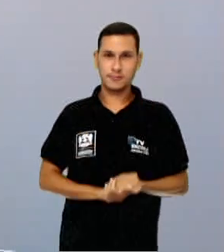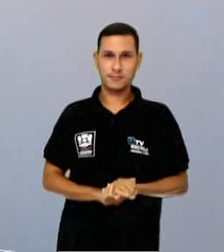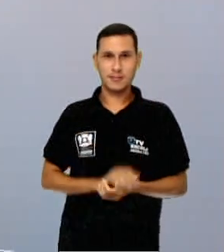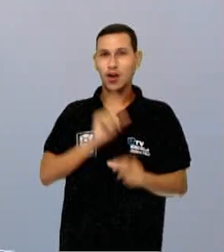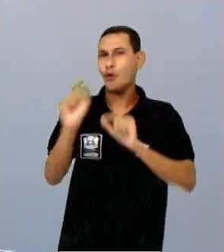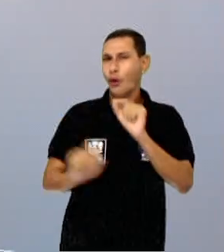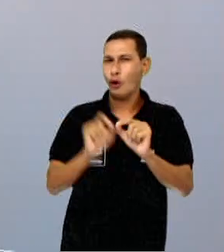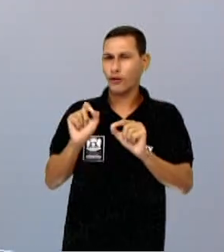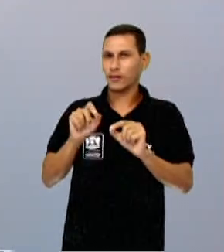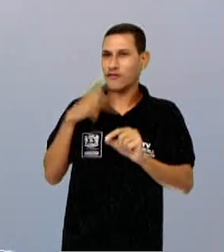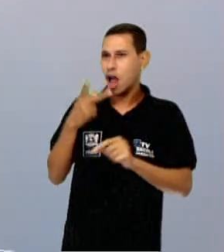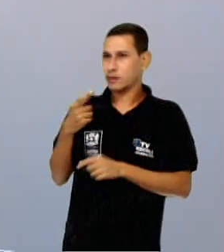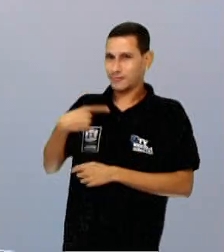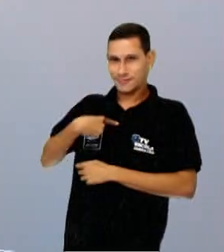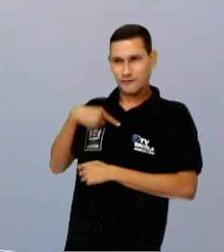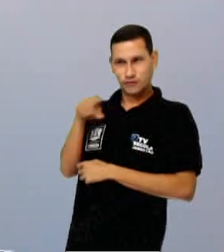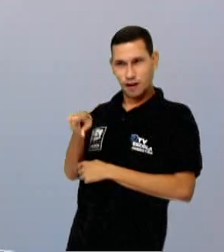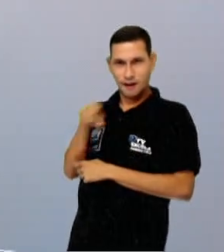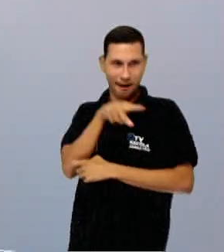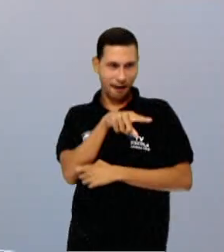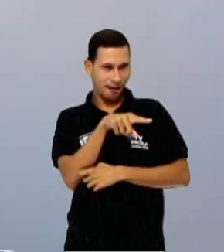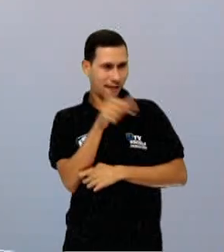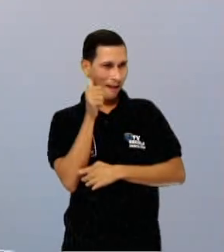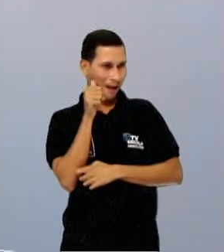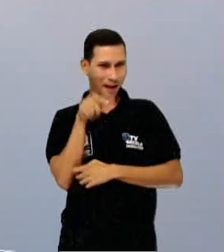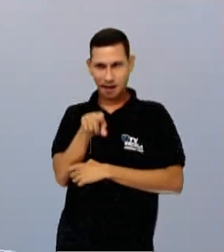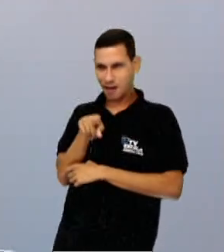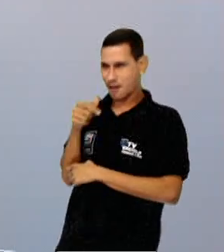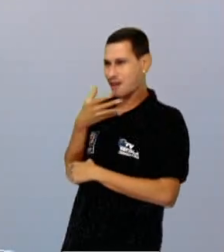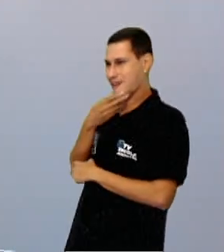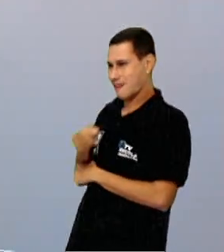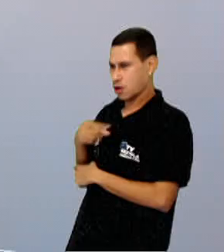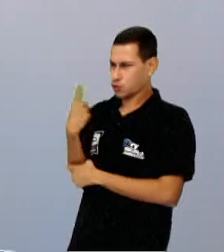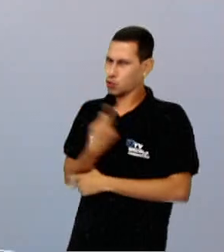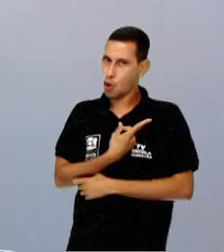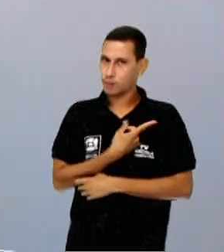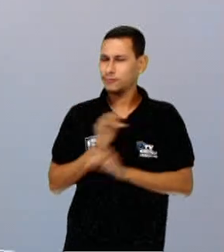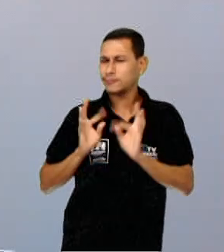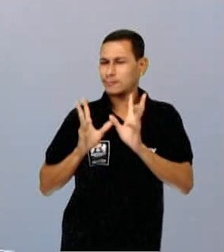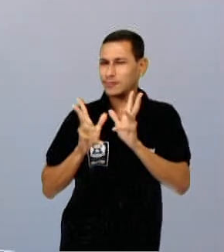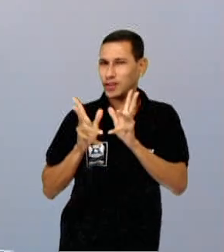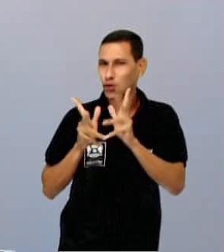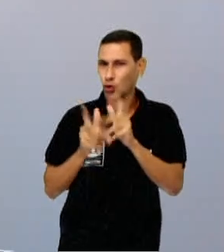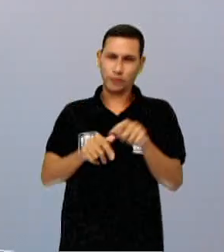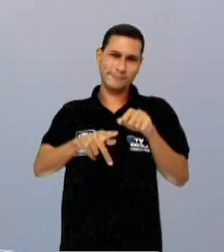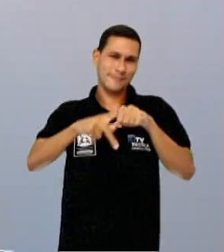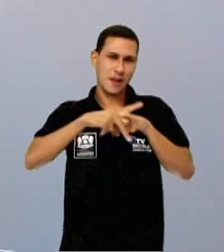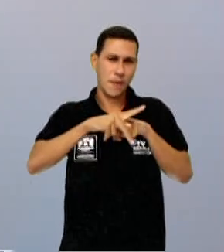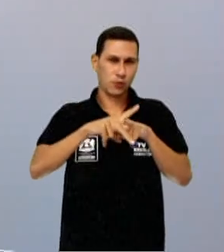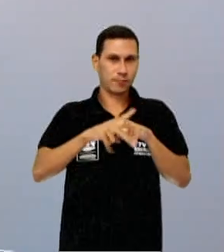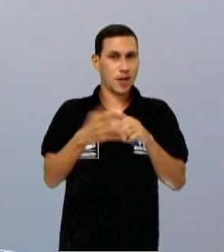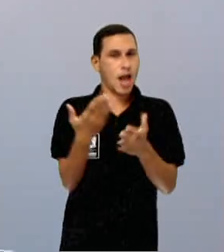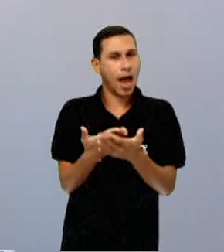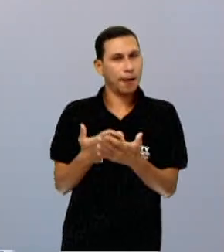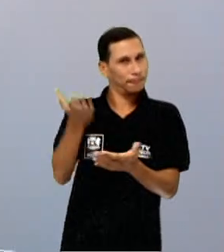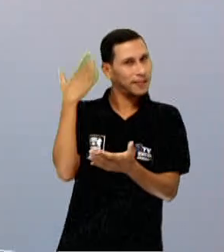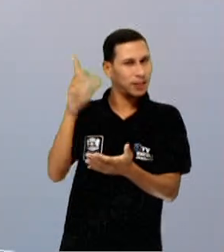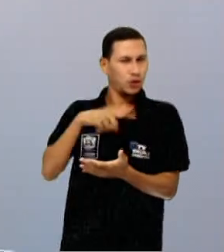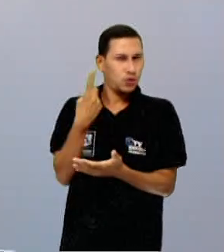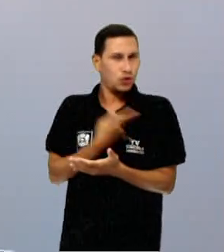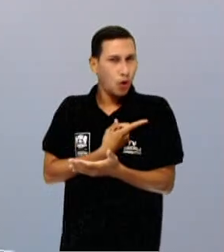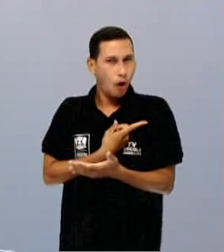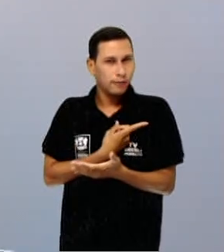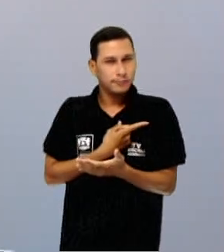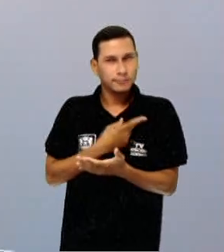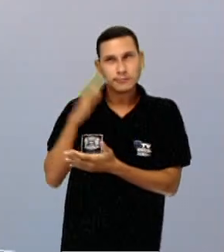justamente Quando eu digo eu você ela ele nós isso tudo é pronome na aula passada a gente